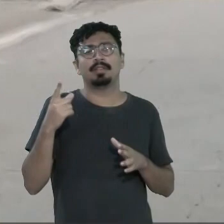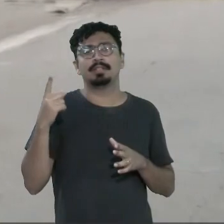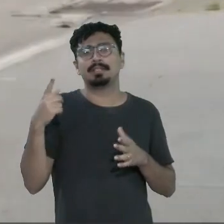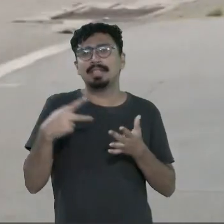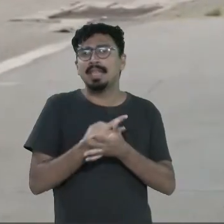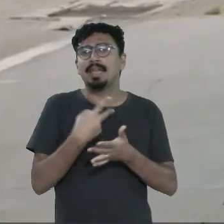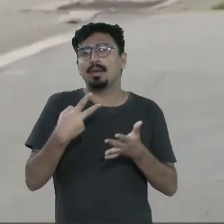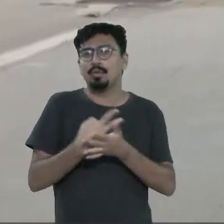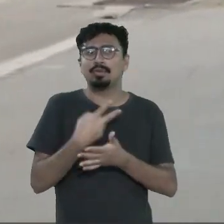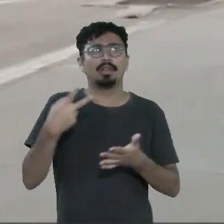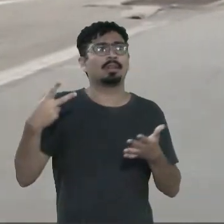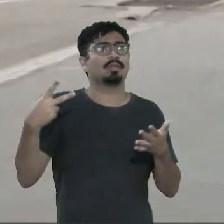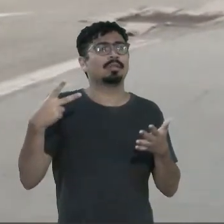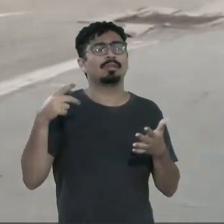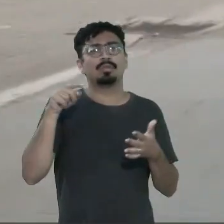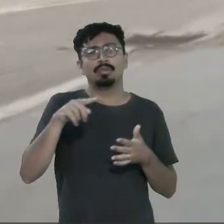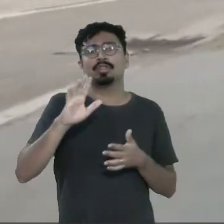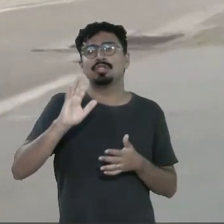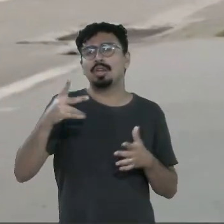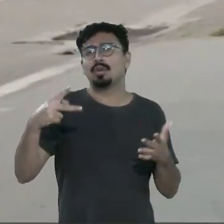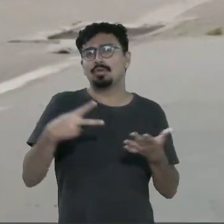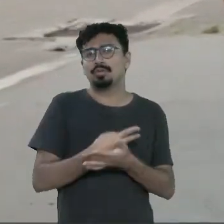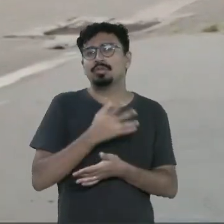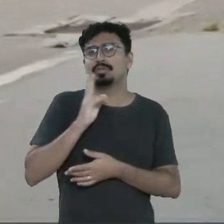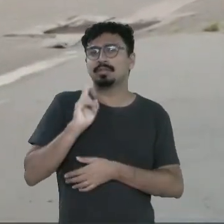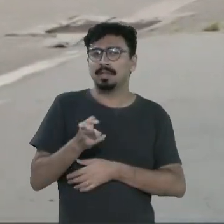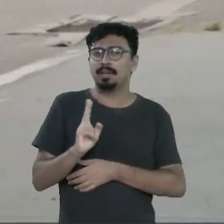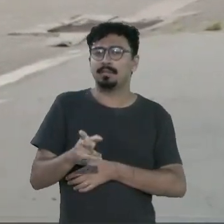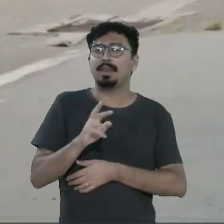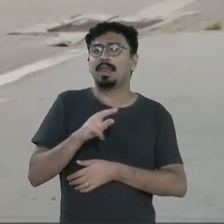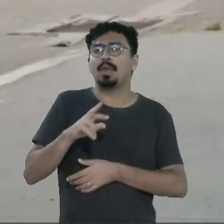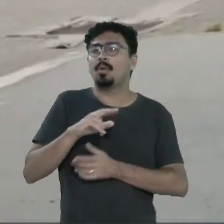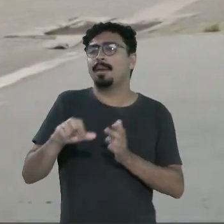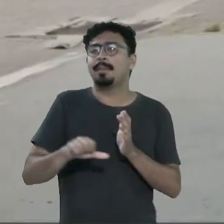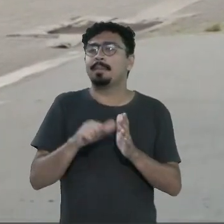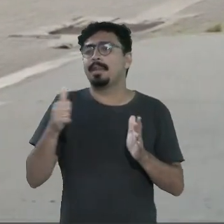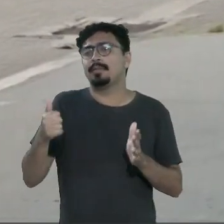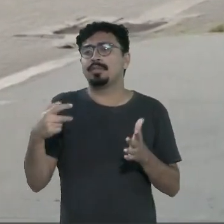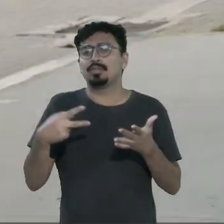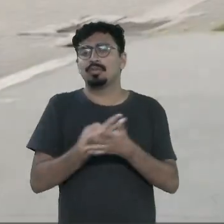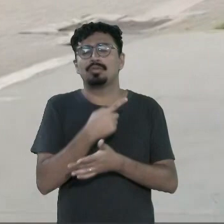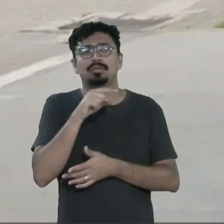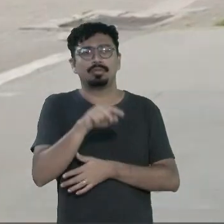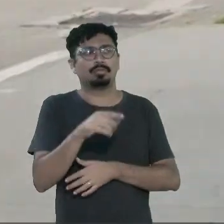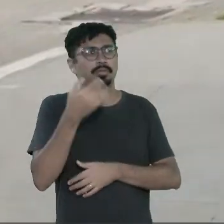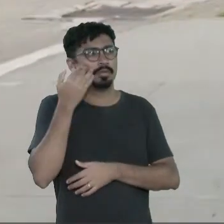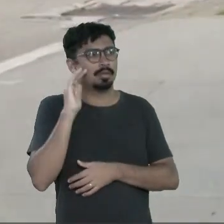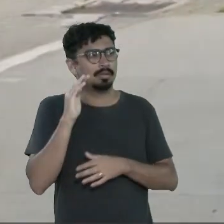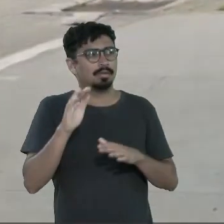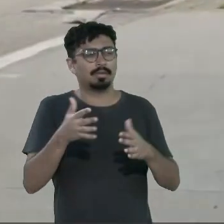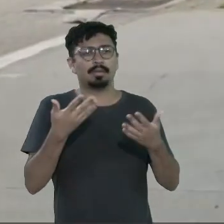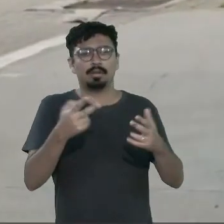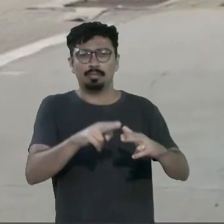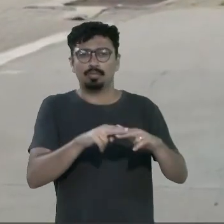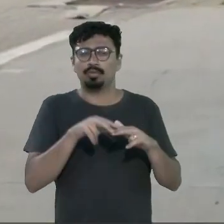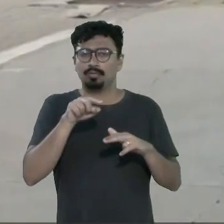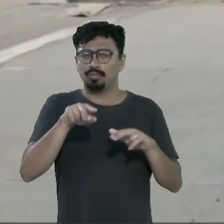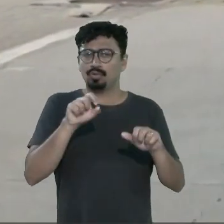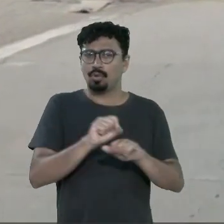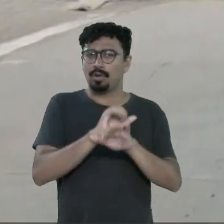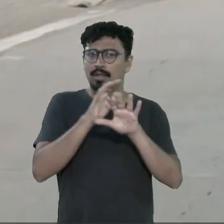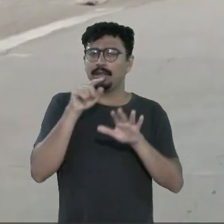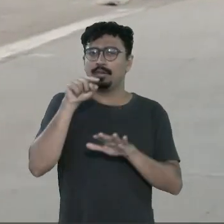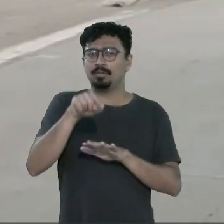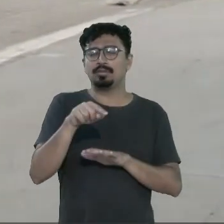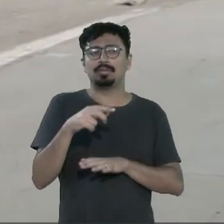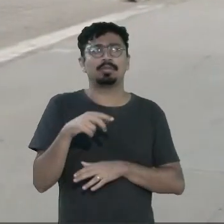está acontecendo isso sempre. Não é uma vez, não foi a primeira vez que aconteceu isso. Entende? Então é isso que eu quero deixar claro para você.